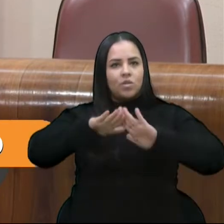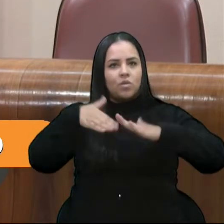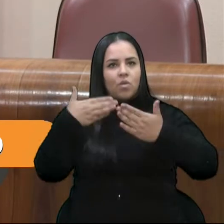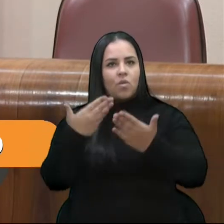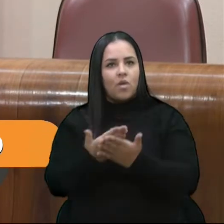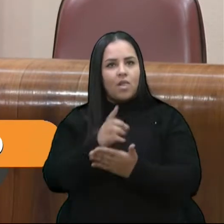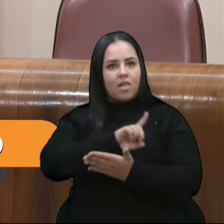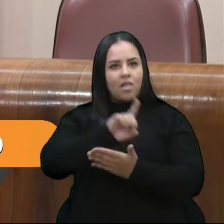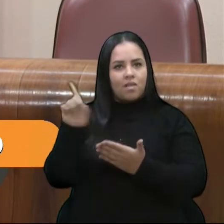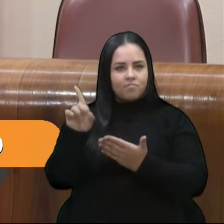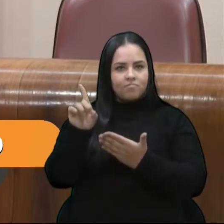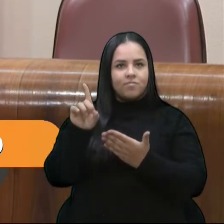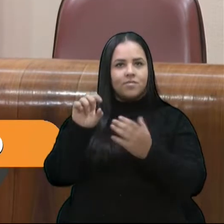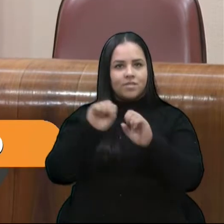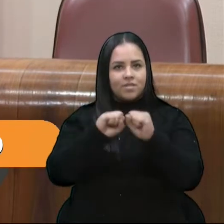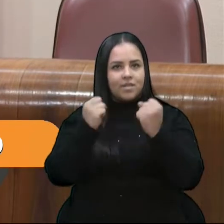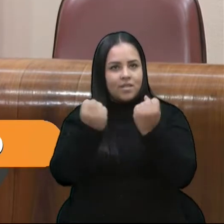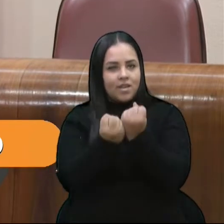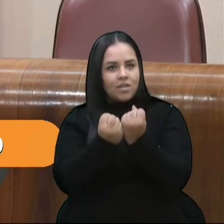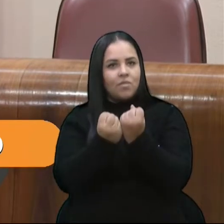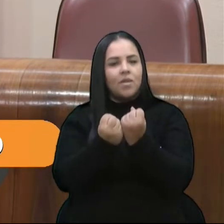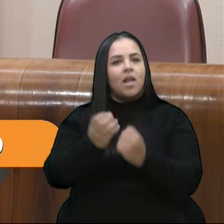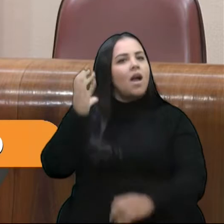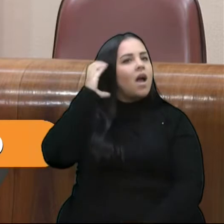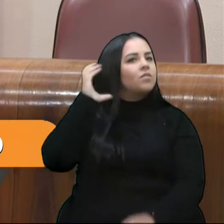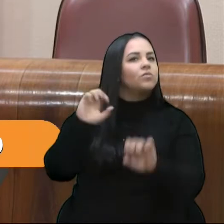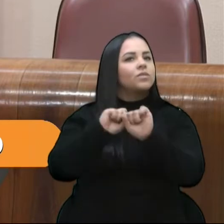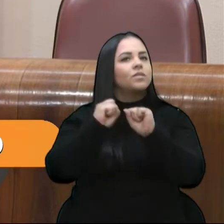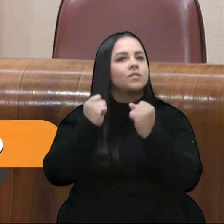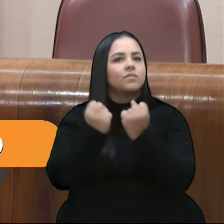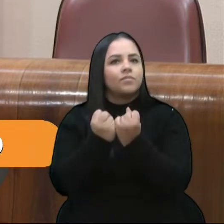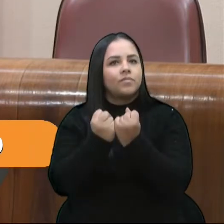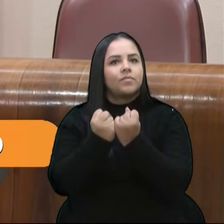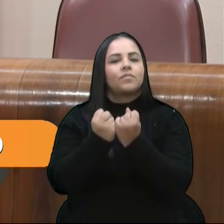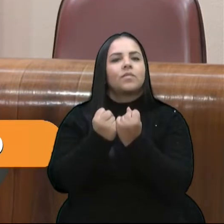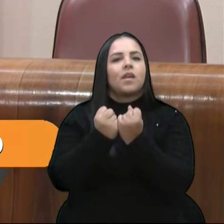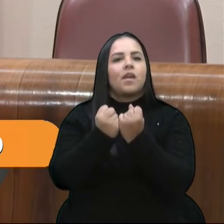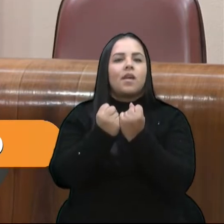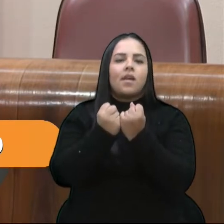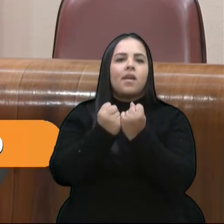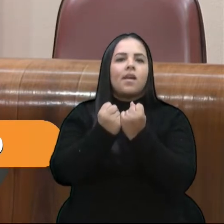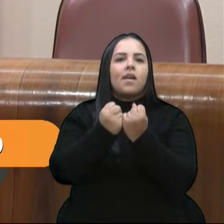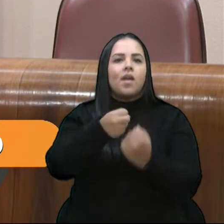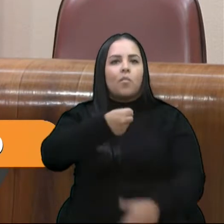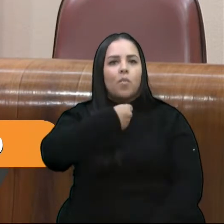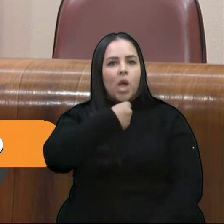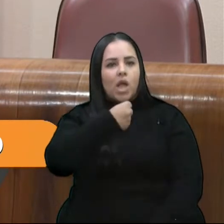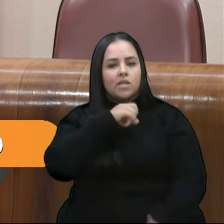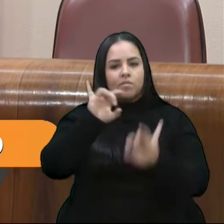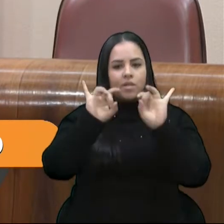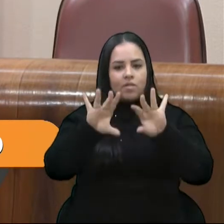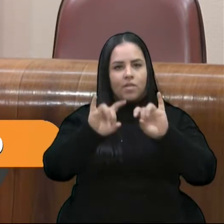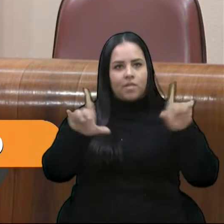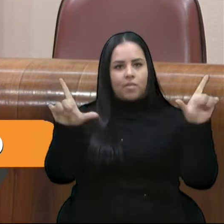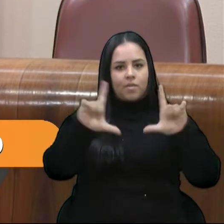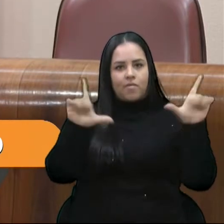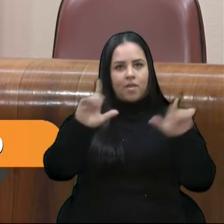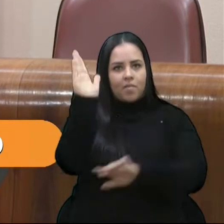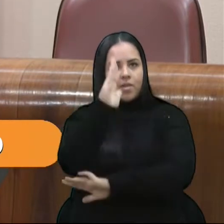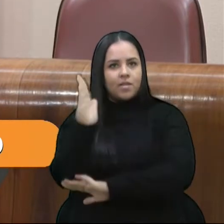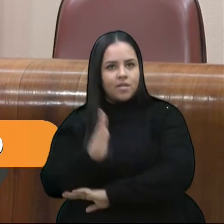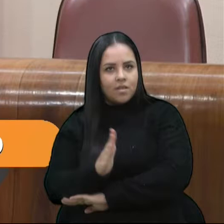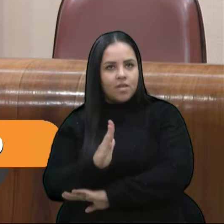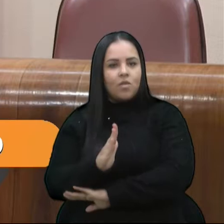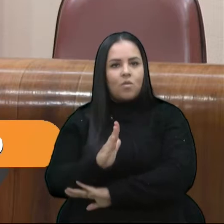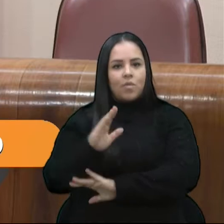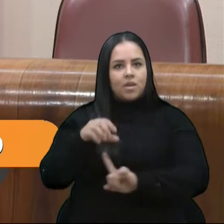Federal, com passagem pela Rádio Senado. Foi repórter especial para a TV Brasil, âncora e